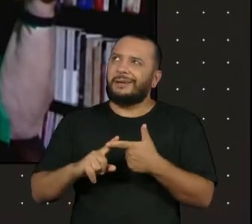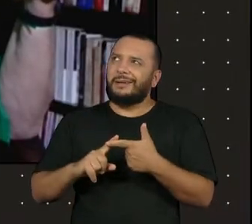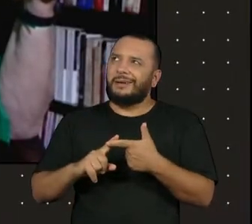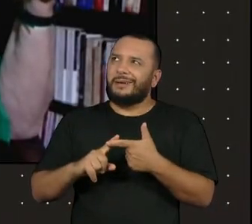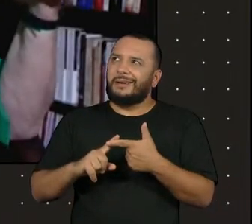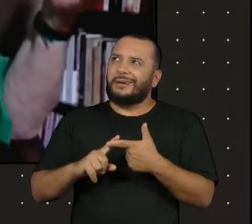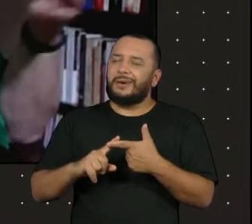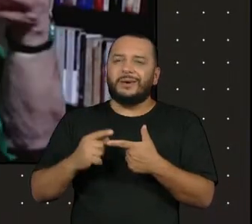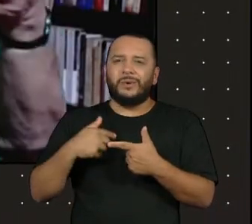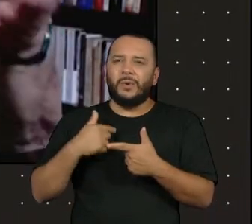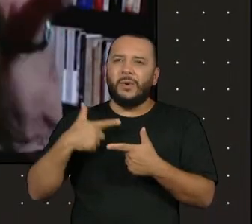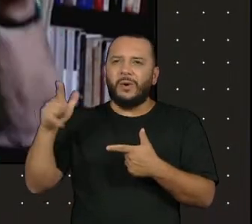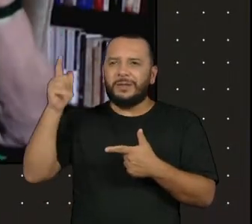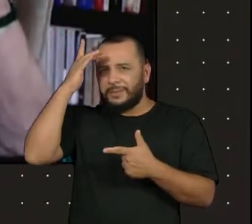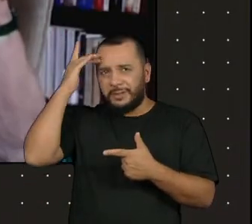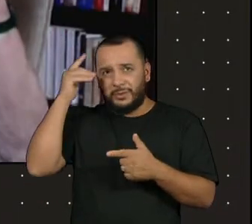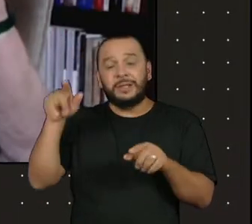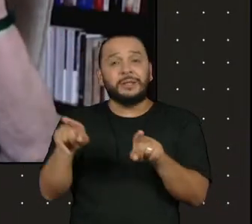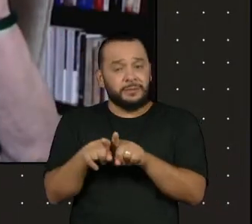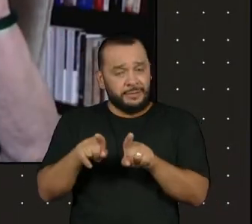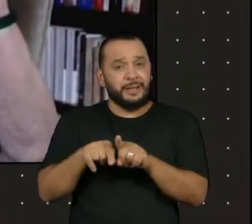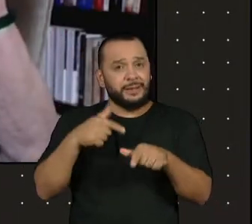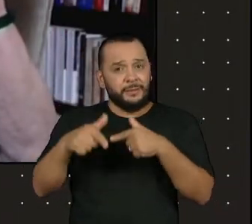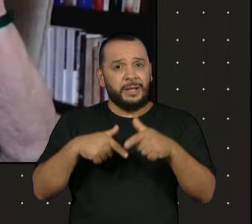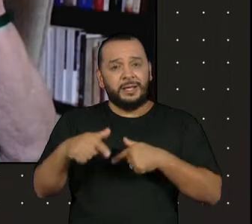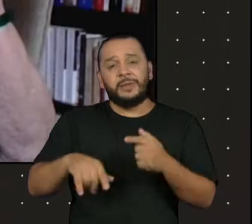e aí no Ecos.